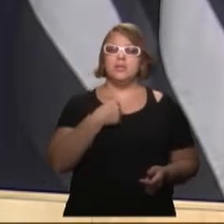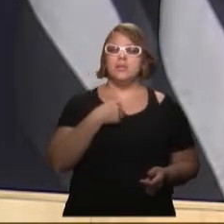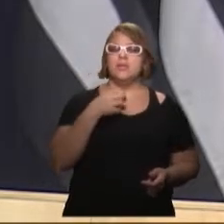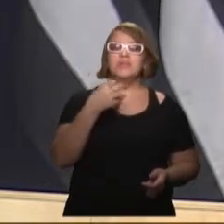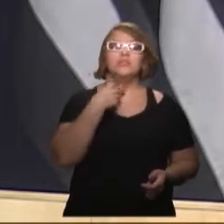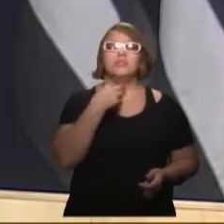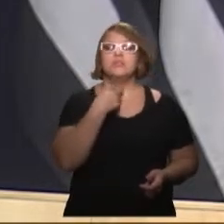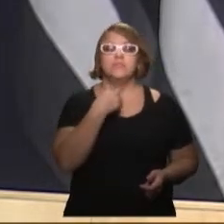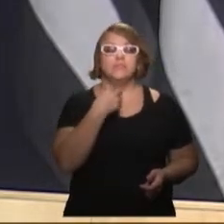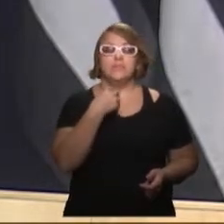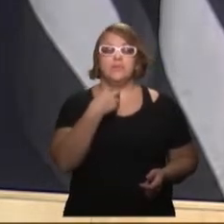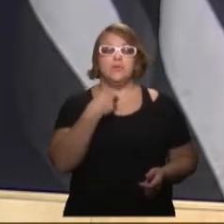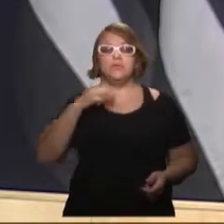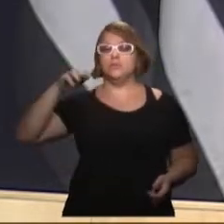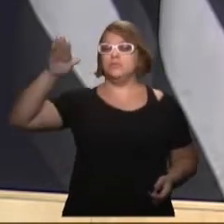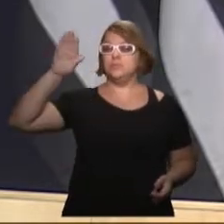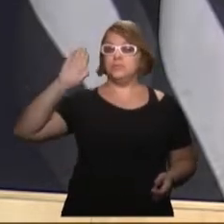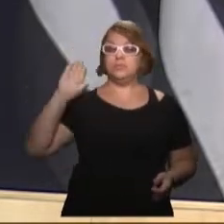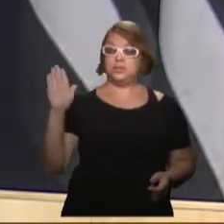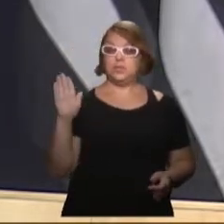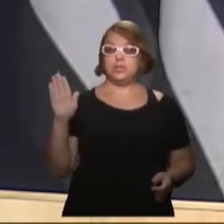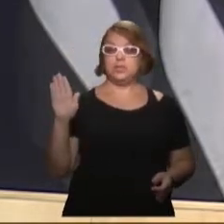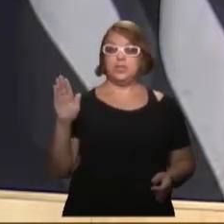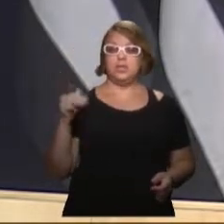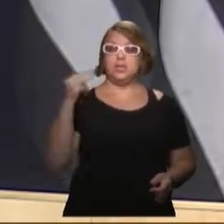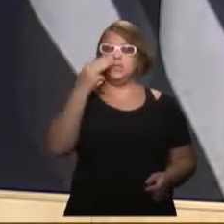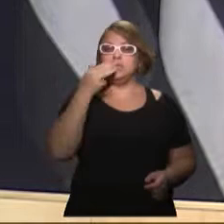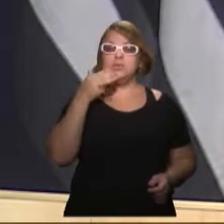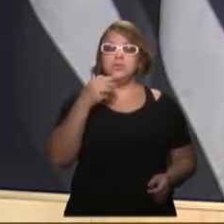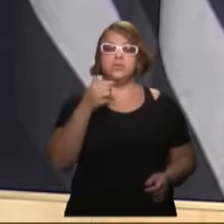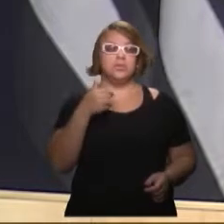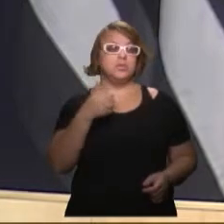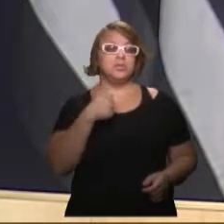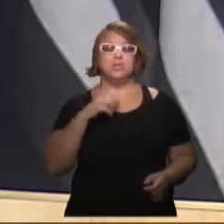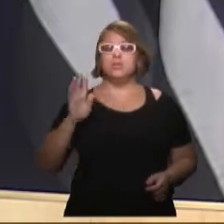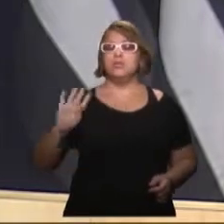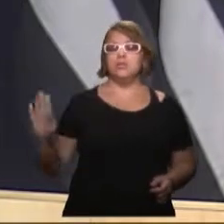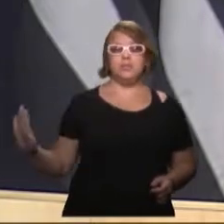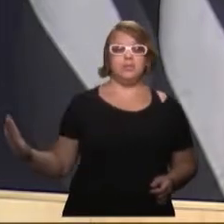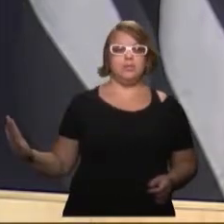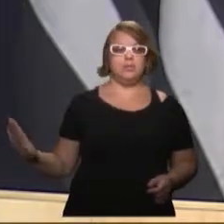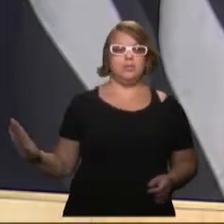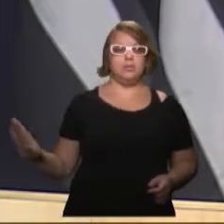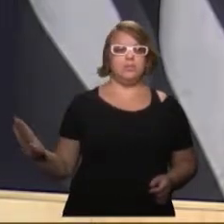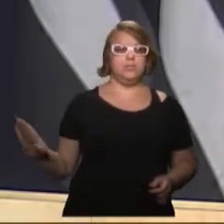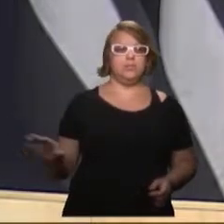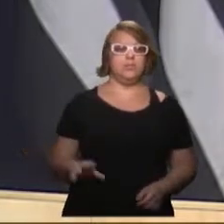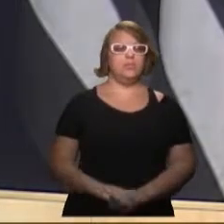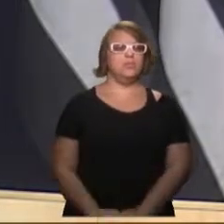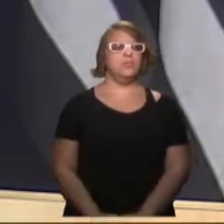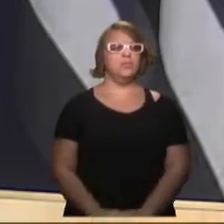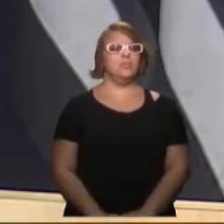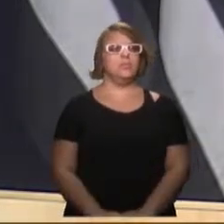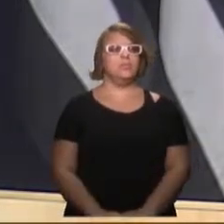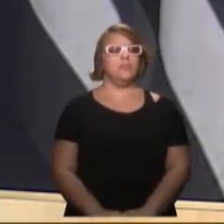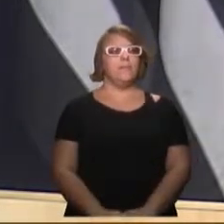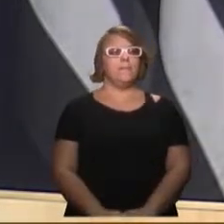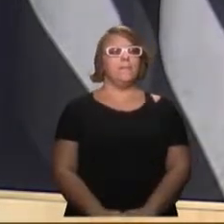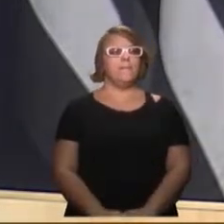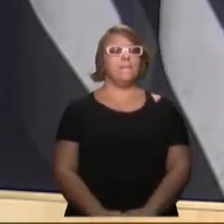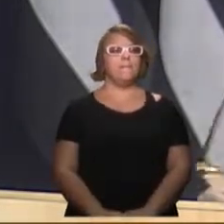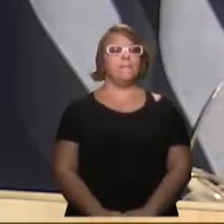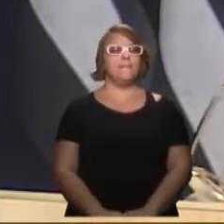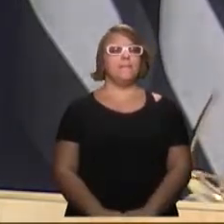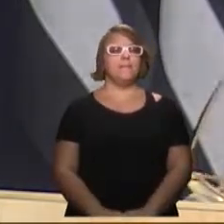Eu não posso prometer cesta de Natal que eu não posso entregar para uma criança no fim do ano. Nós somos